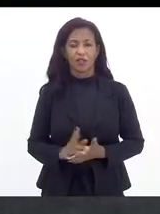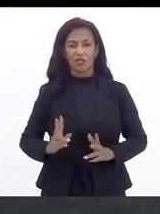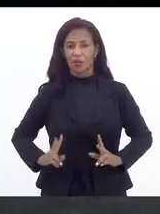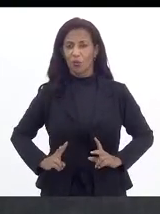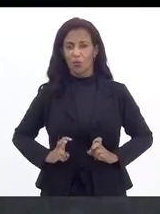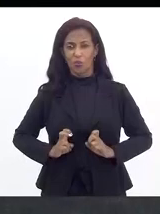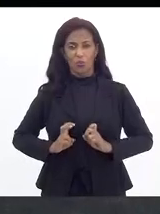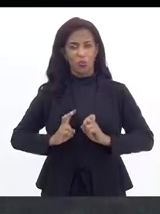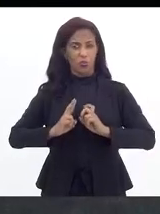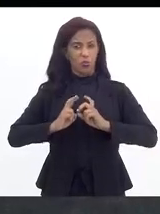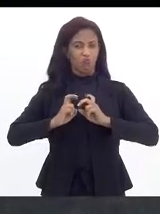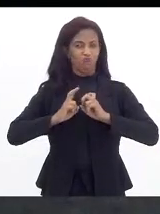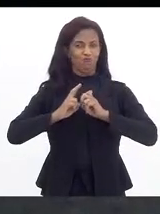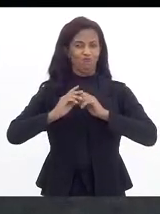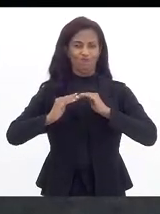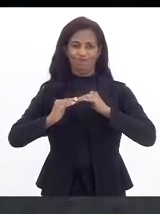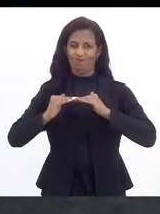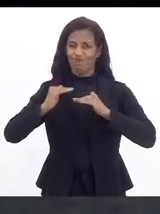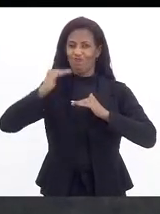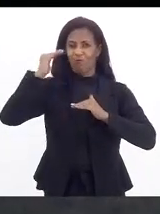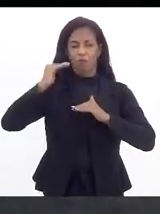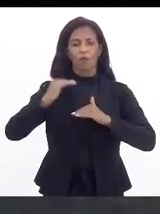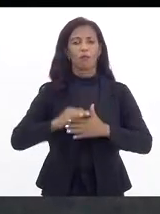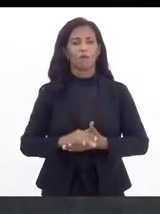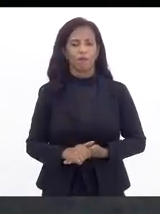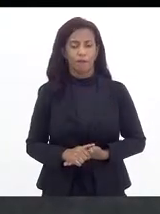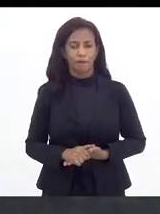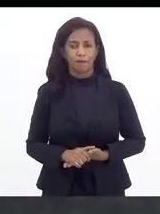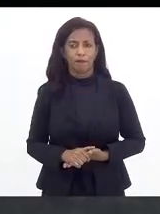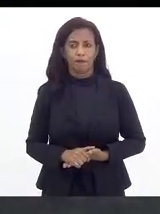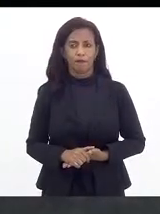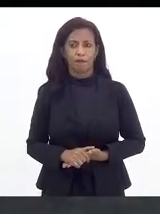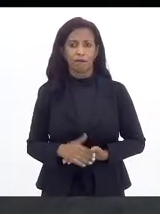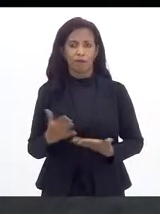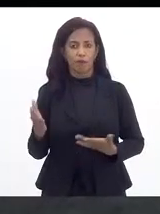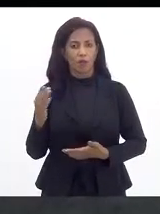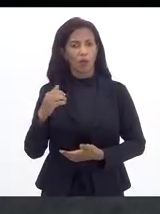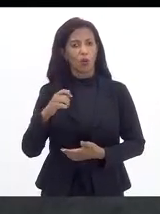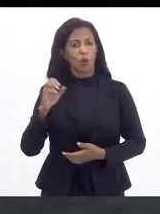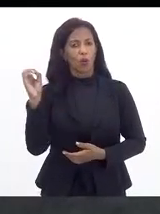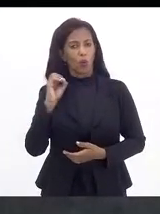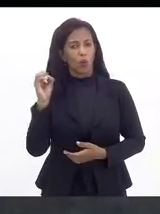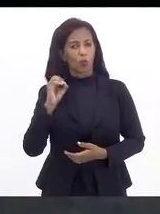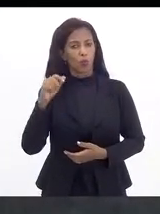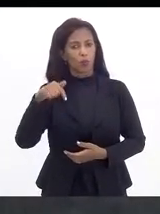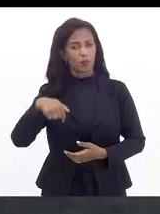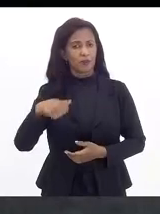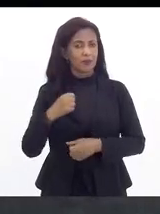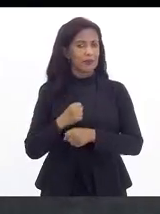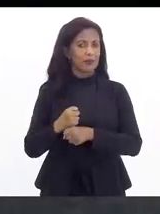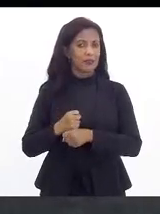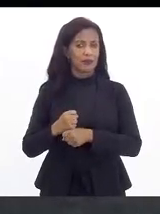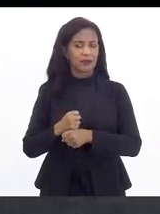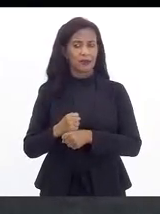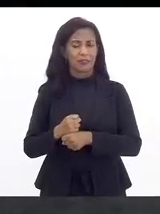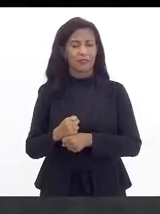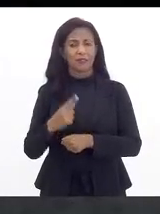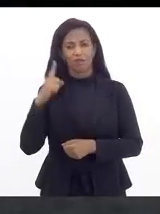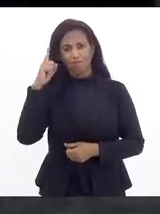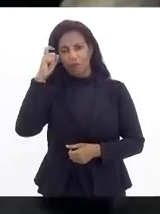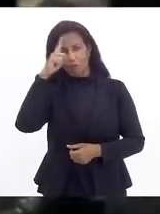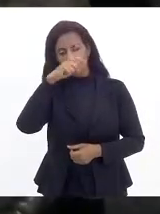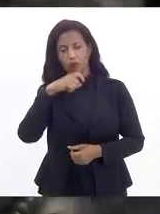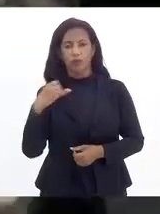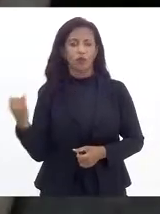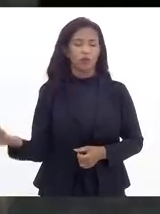câncer numa situação avançada. Então, o Outubro Rosa desse ano é um Outubro Rosa muito